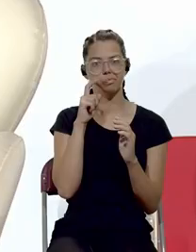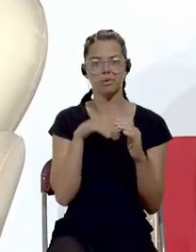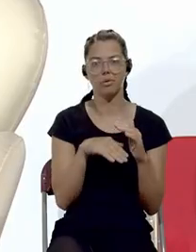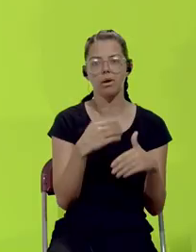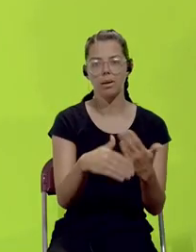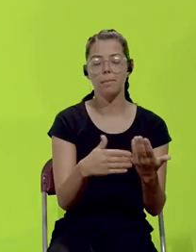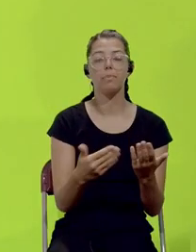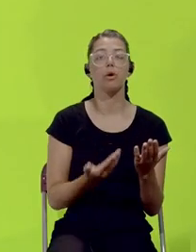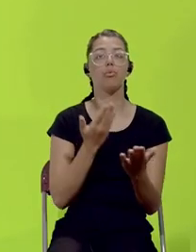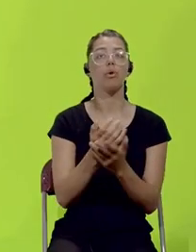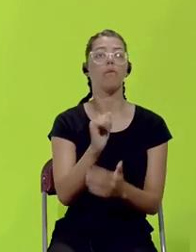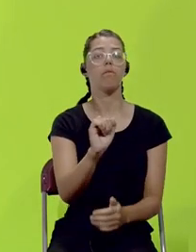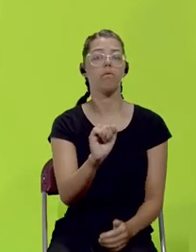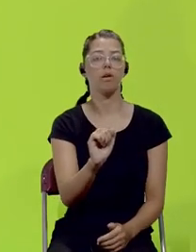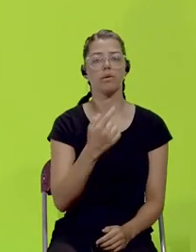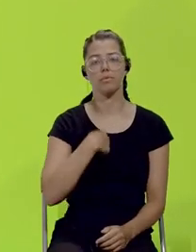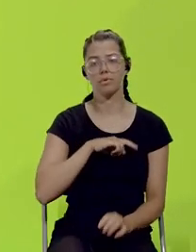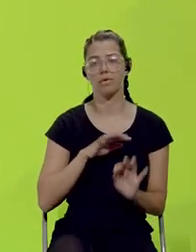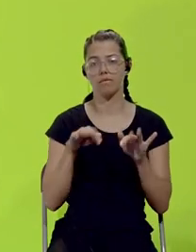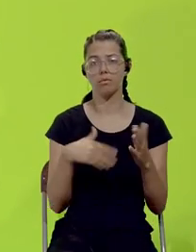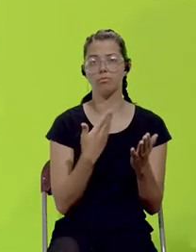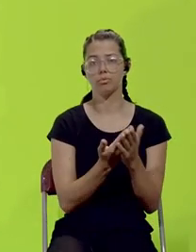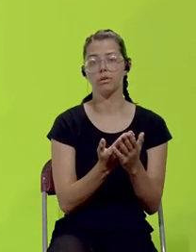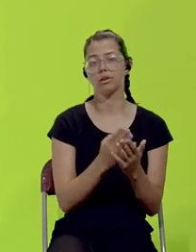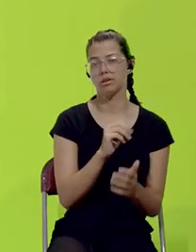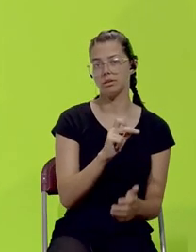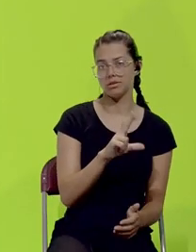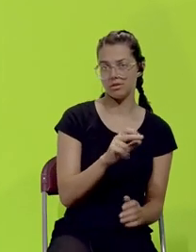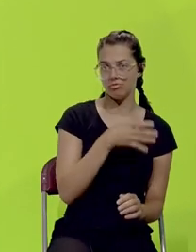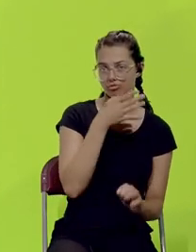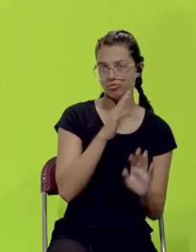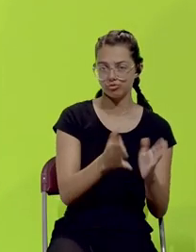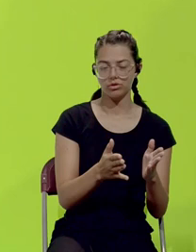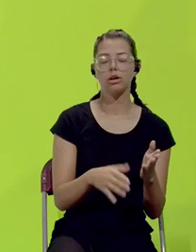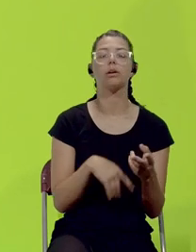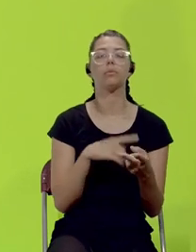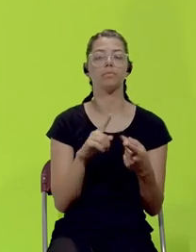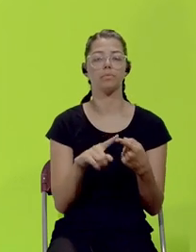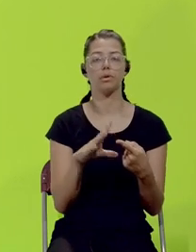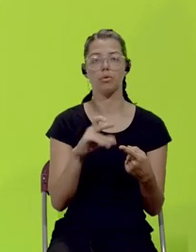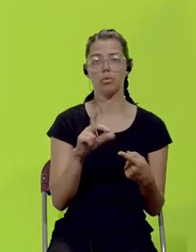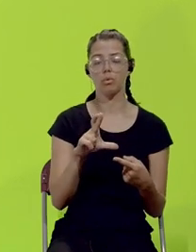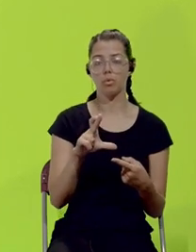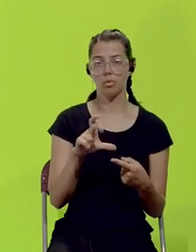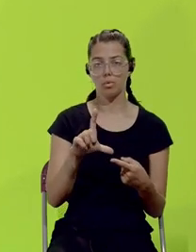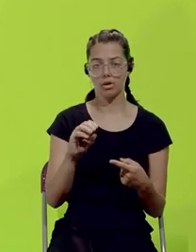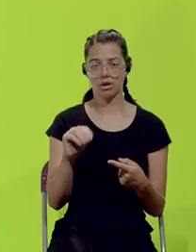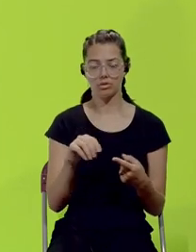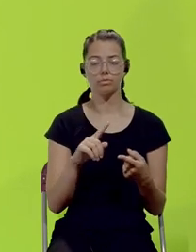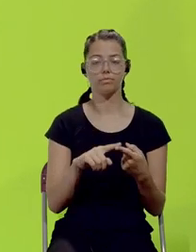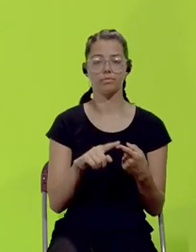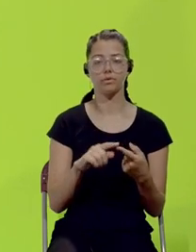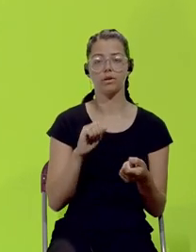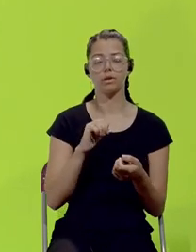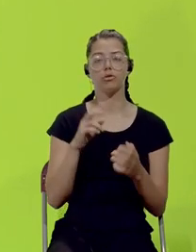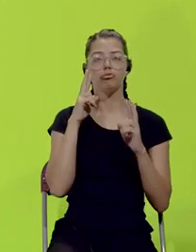A tua proposta, Carlos, e terminamos com as propostas, a Sara já deixou a sua. O Carlos propõe a publicação regular de